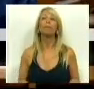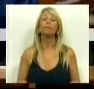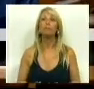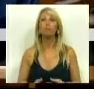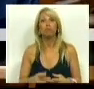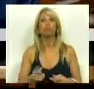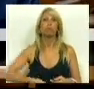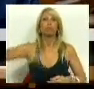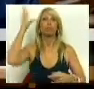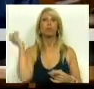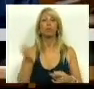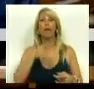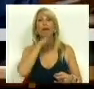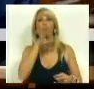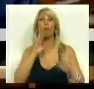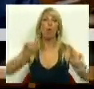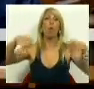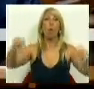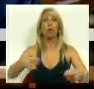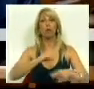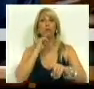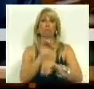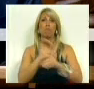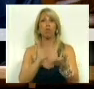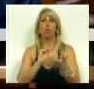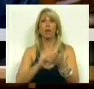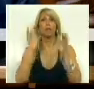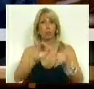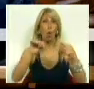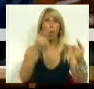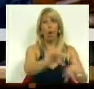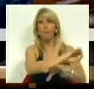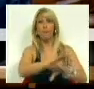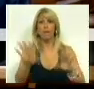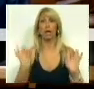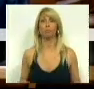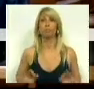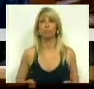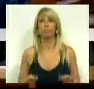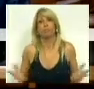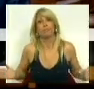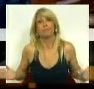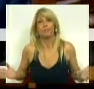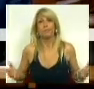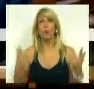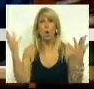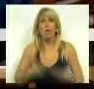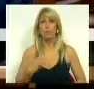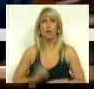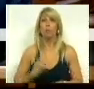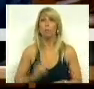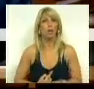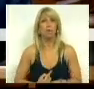milhares de famílias para o limiar da pobreza e outras mais para a mais completa miséria, é afinal o mesmo orçamento que deixa